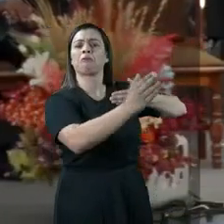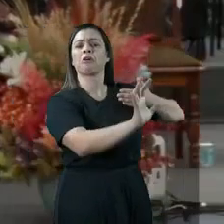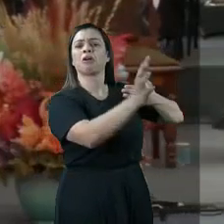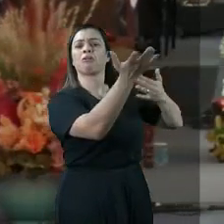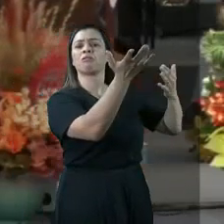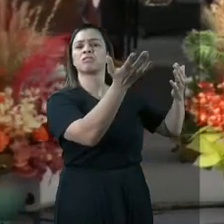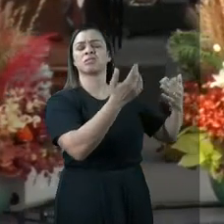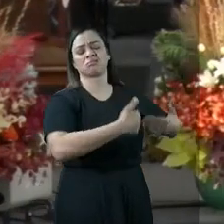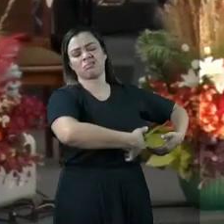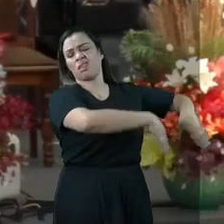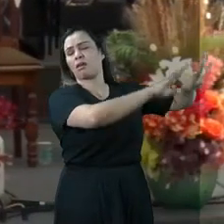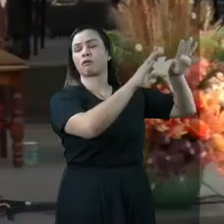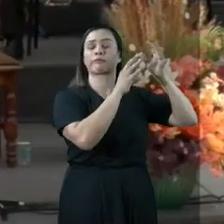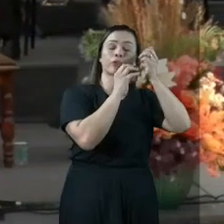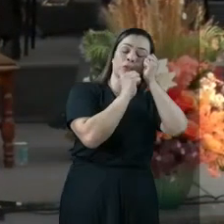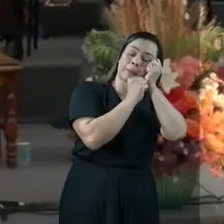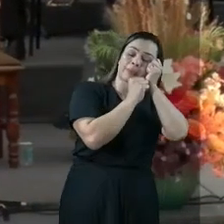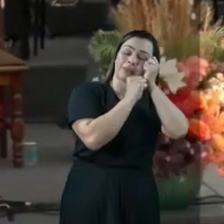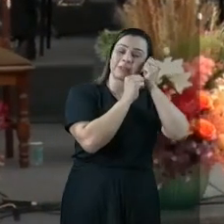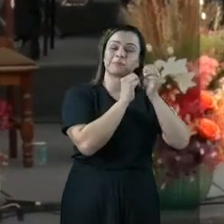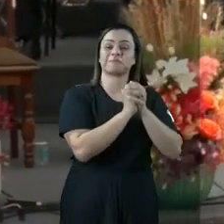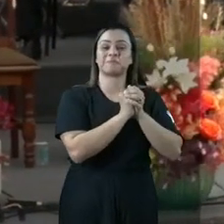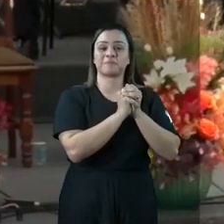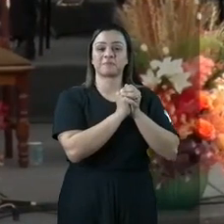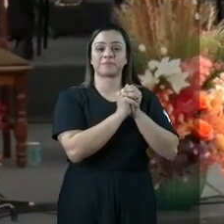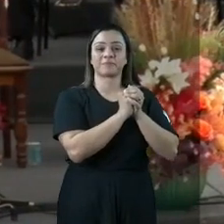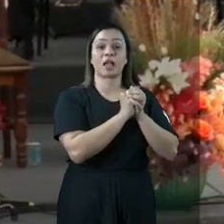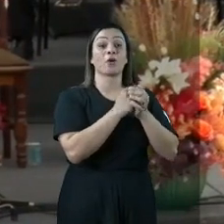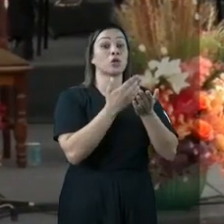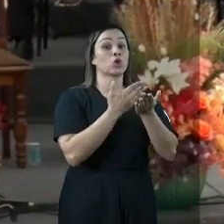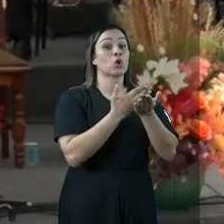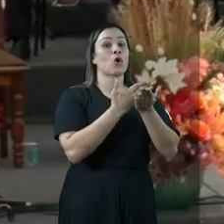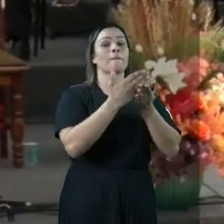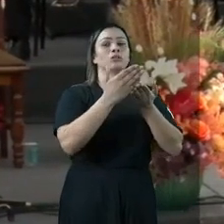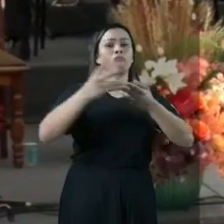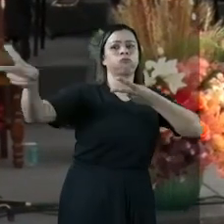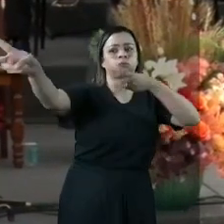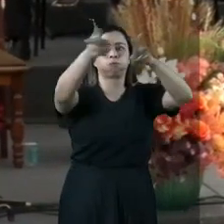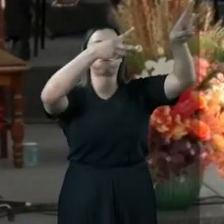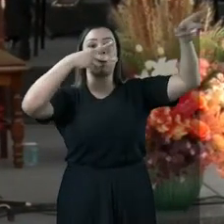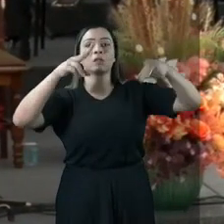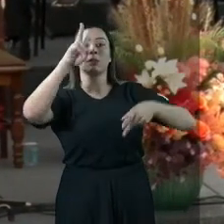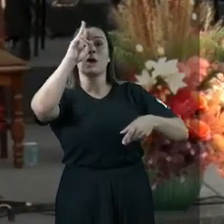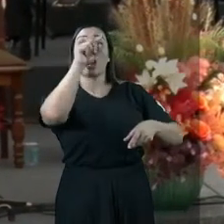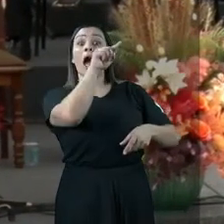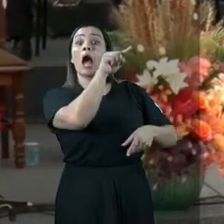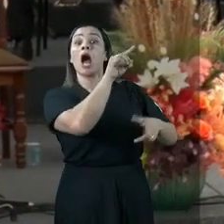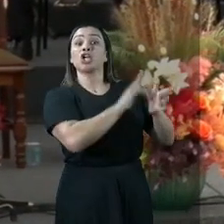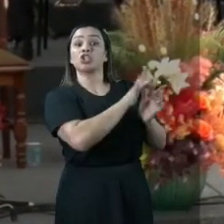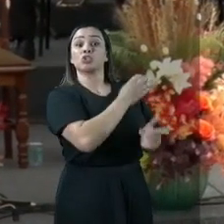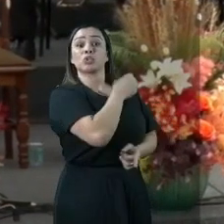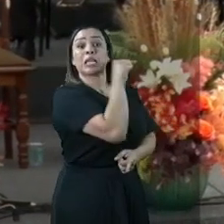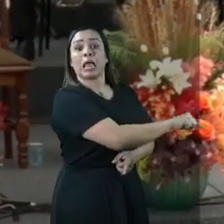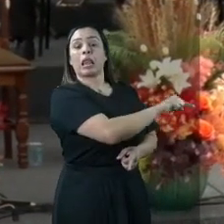os discípulos lembraram que o Rei da Glória já tinha entrado antes da tempestade chegar. E eles começam a dizer, e a Bíblia diz, e eles gritaram: